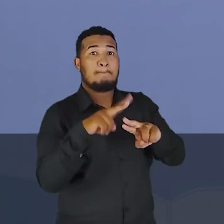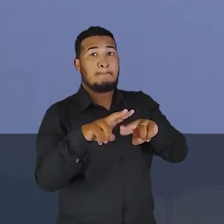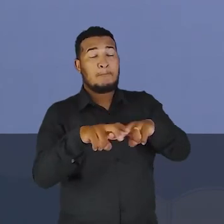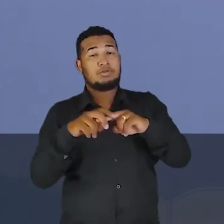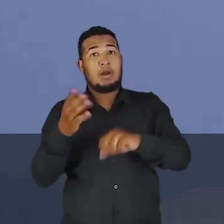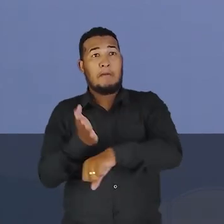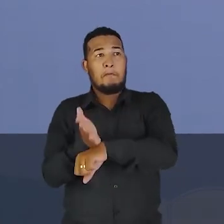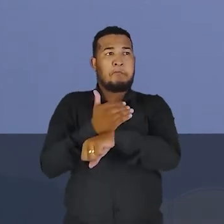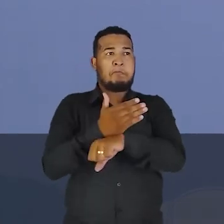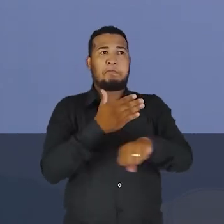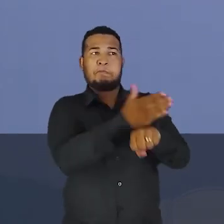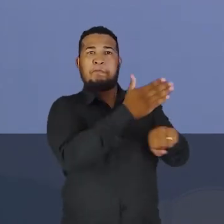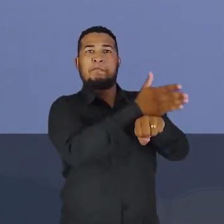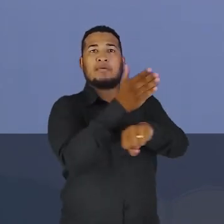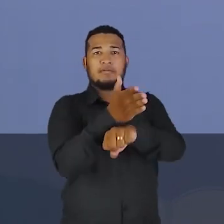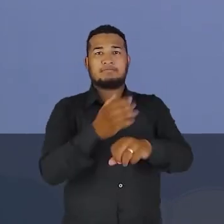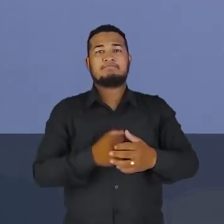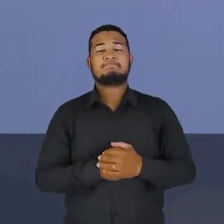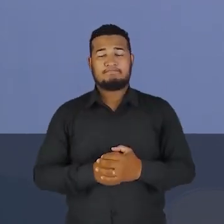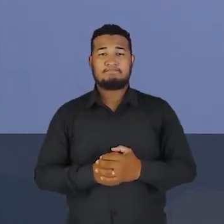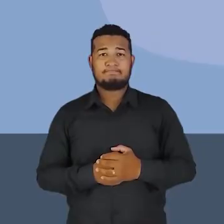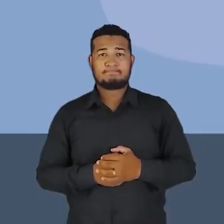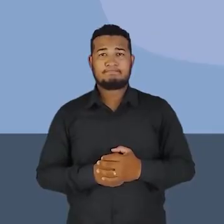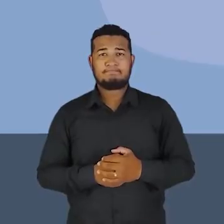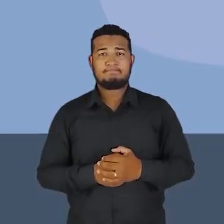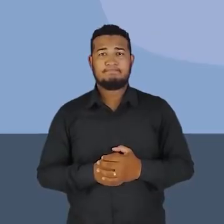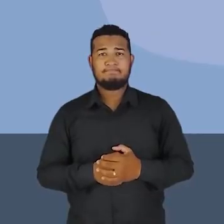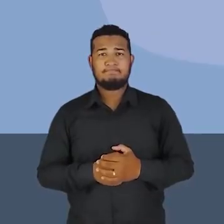importante. Vamos seguir, então? Observem.